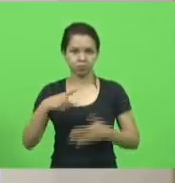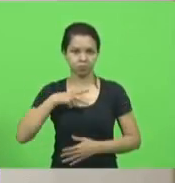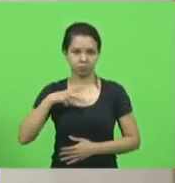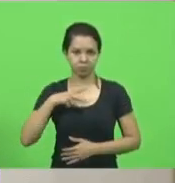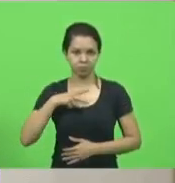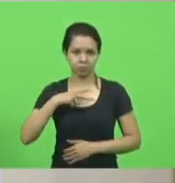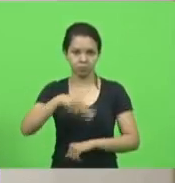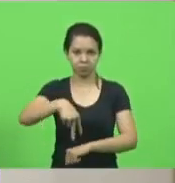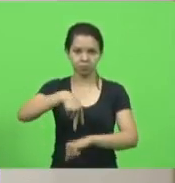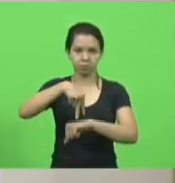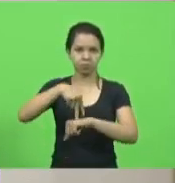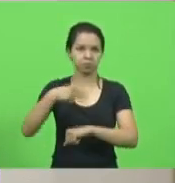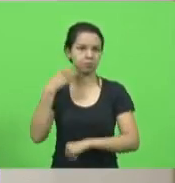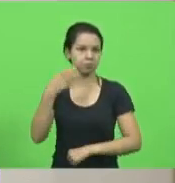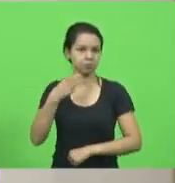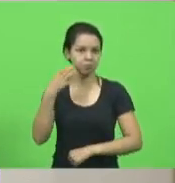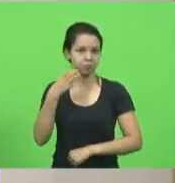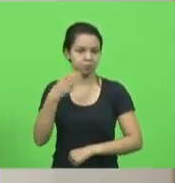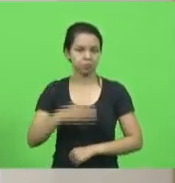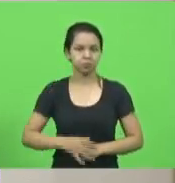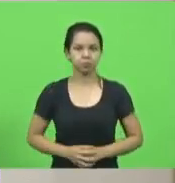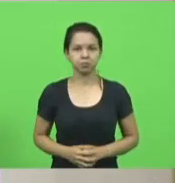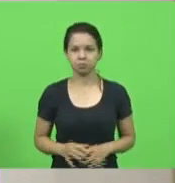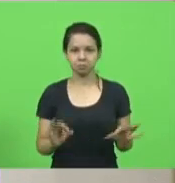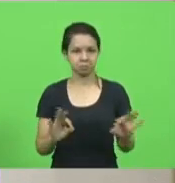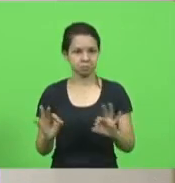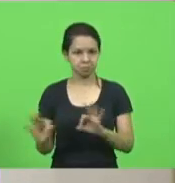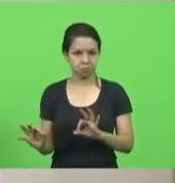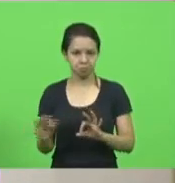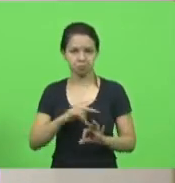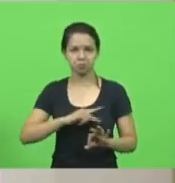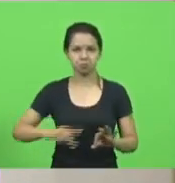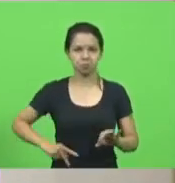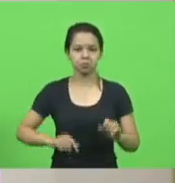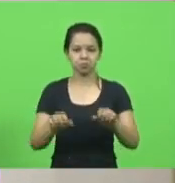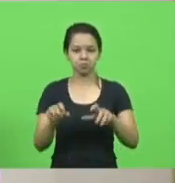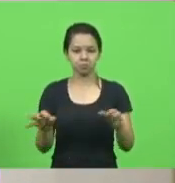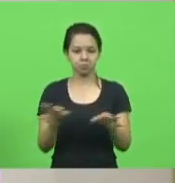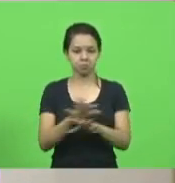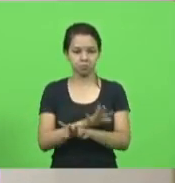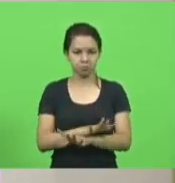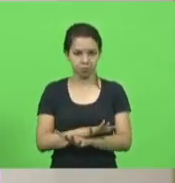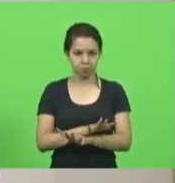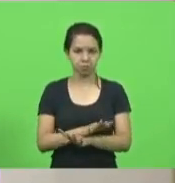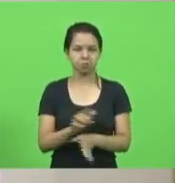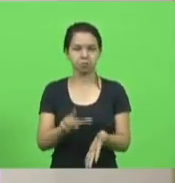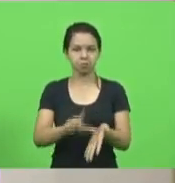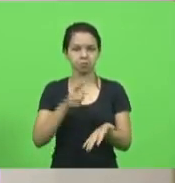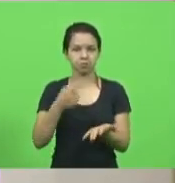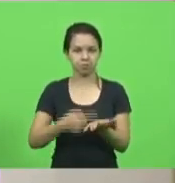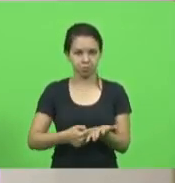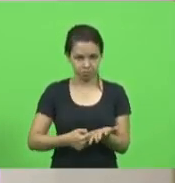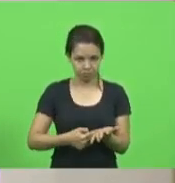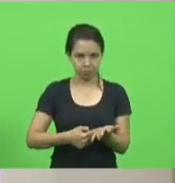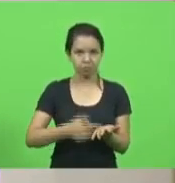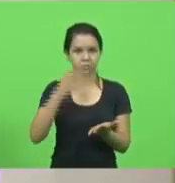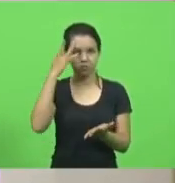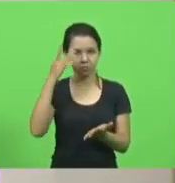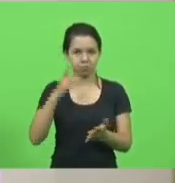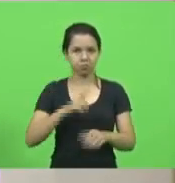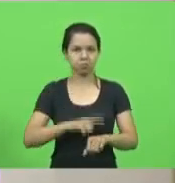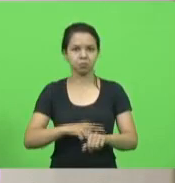deputado Márcio Machado. Nada mais havendo, o senhor presidente, antes de encerrar a sessão, convocou outra ordinária para o dia seguinte, no horário